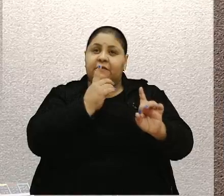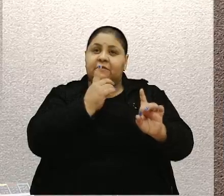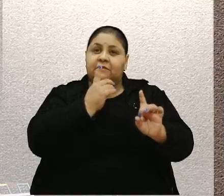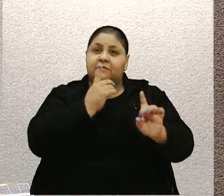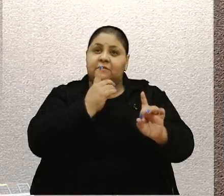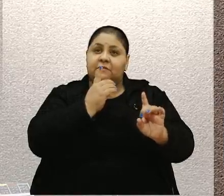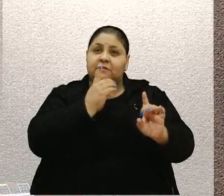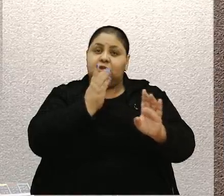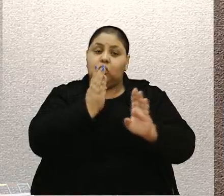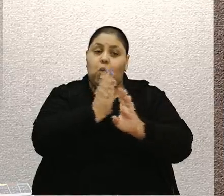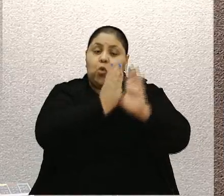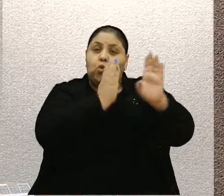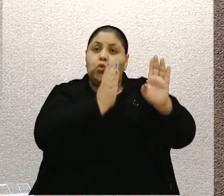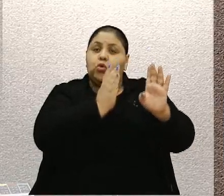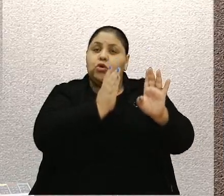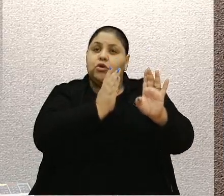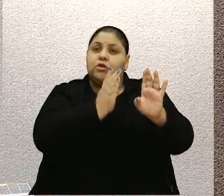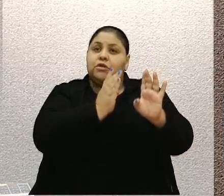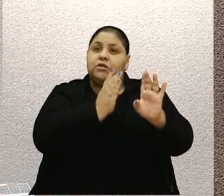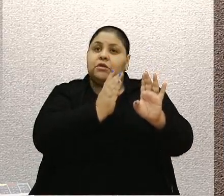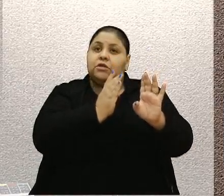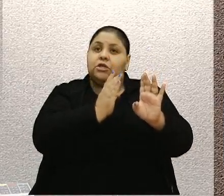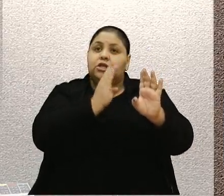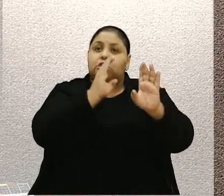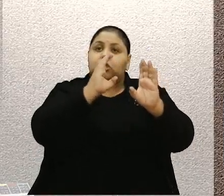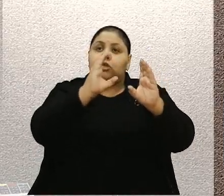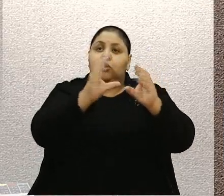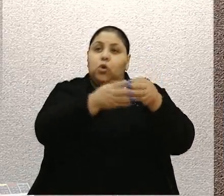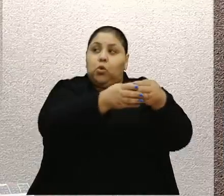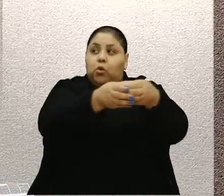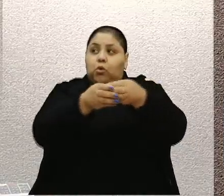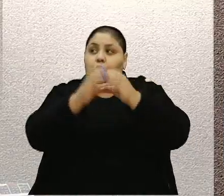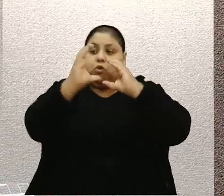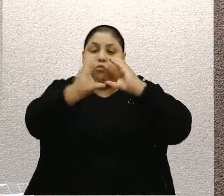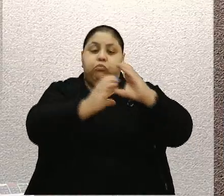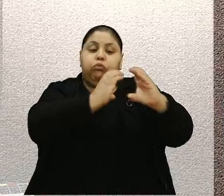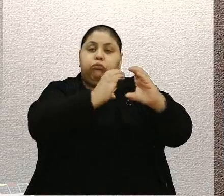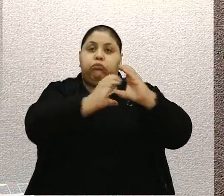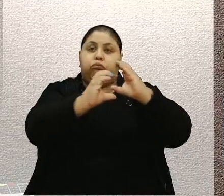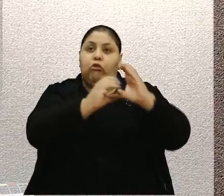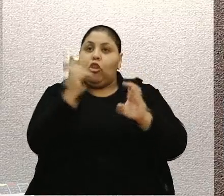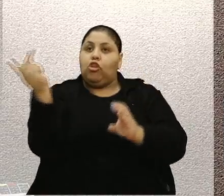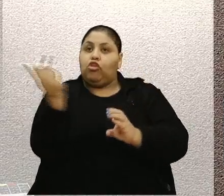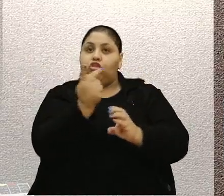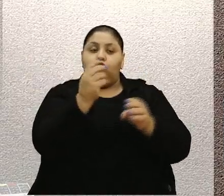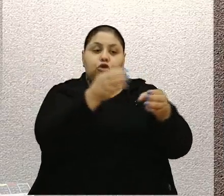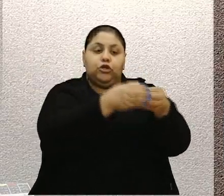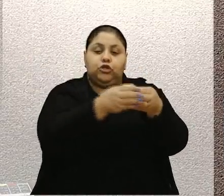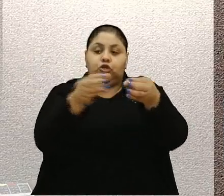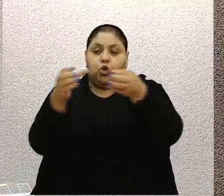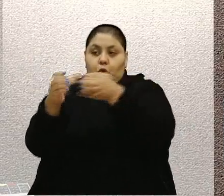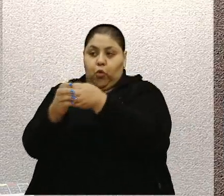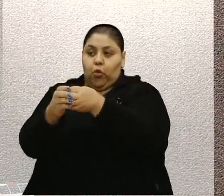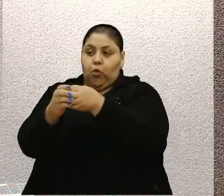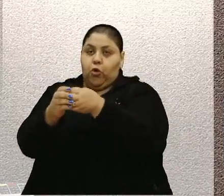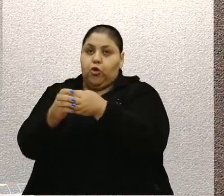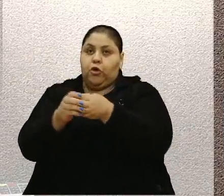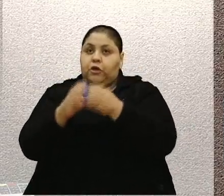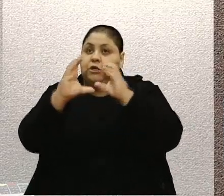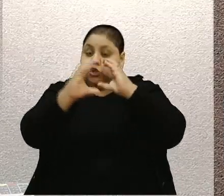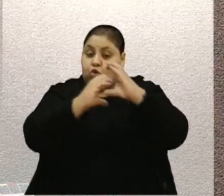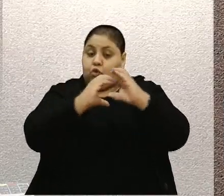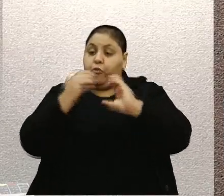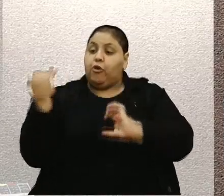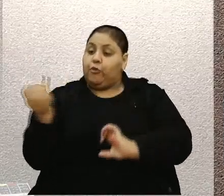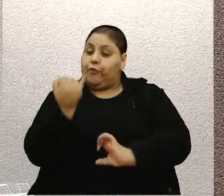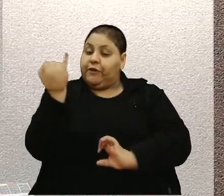concerto solidário de corais, né? Então, vão ter ali dois grupos de canto muito importantes